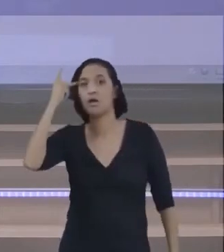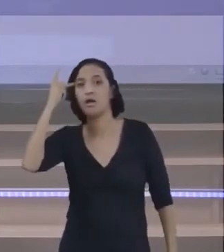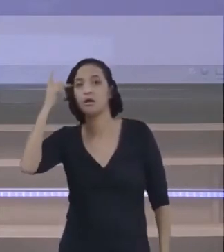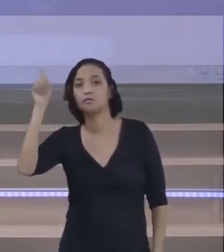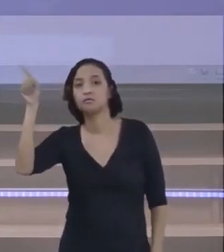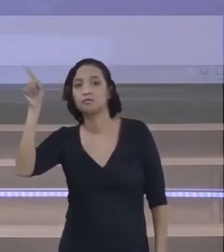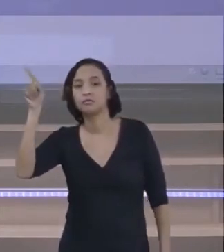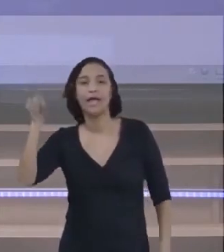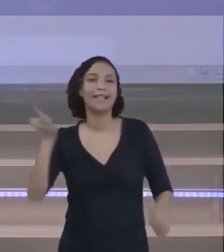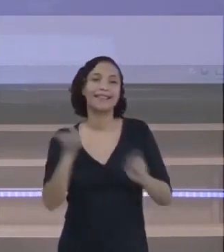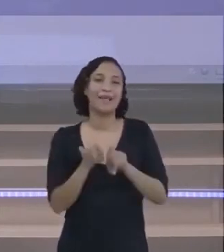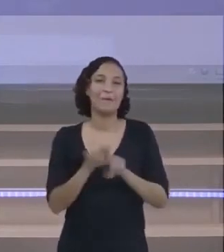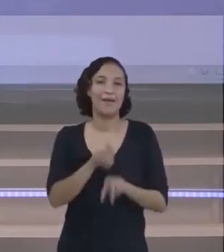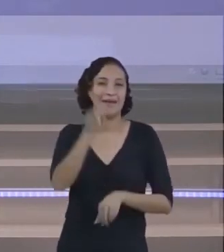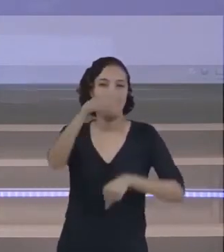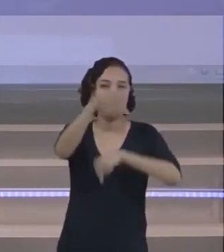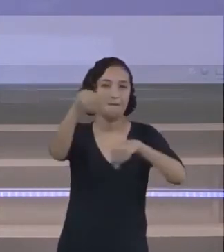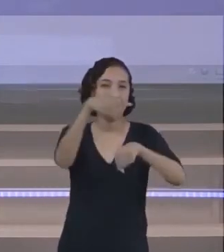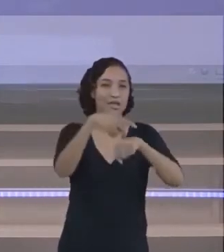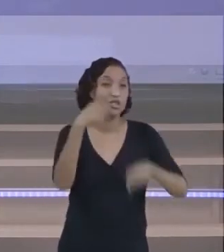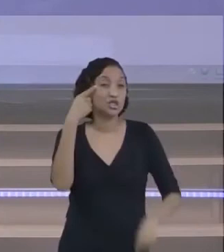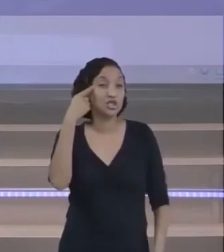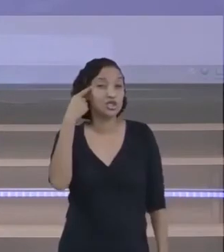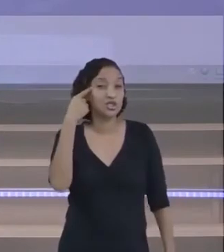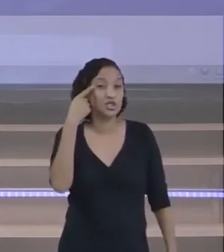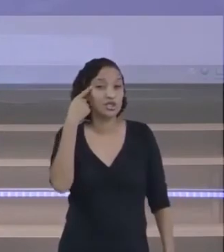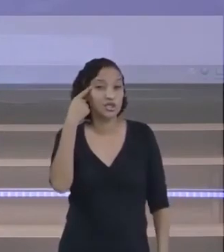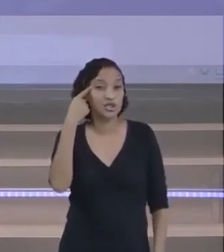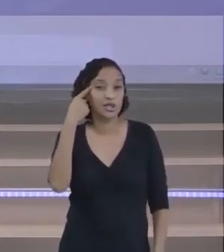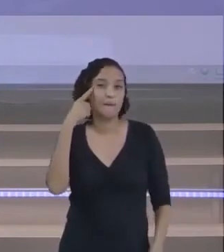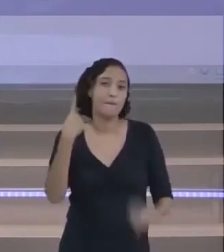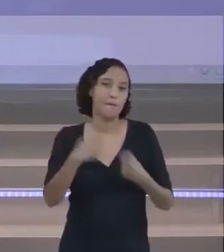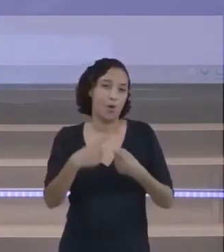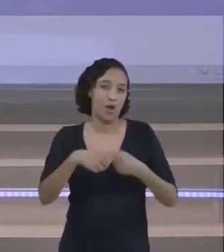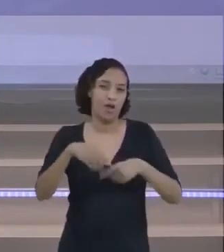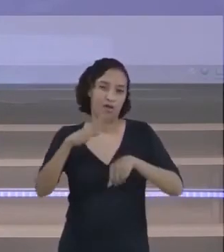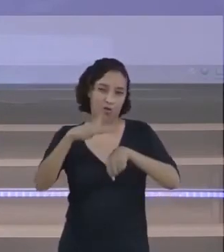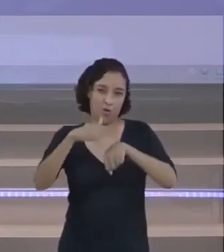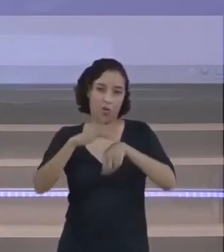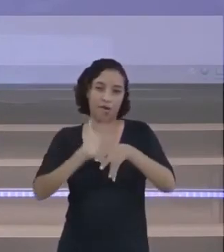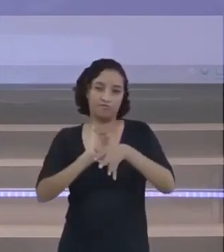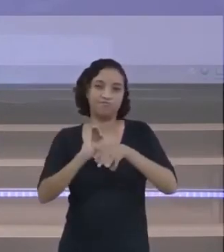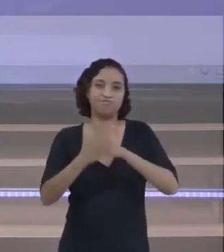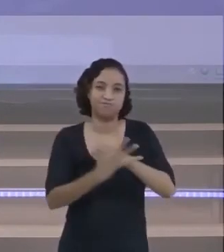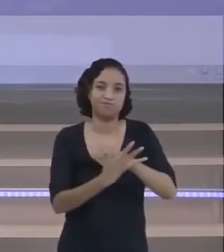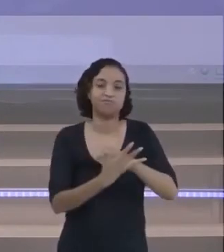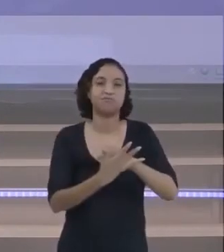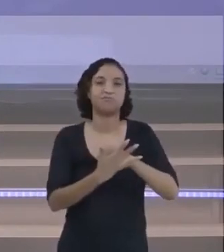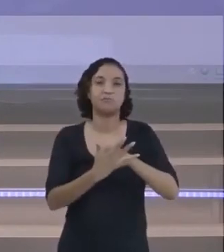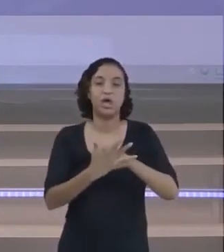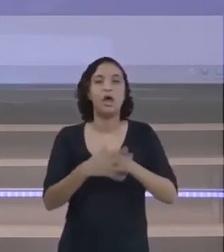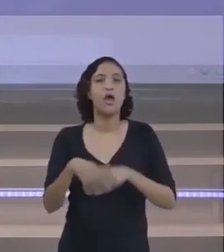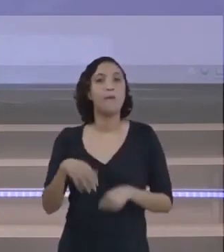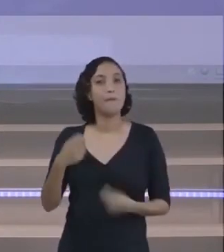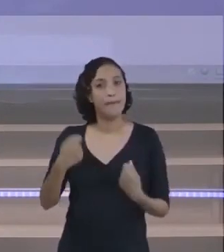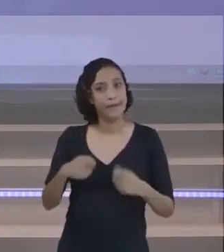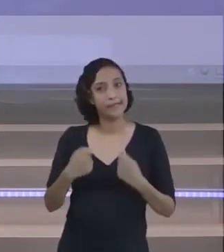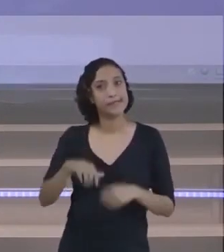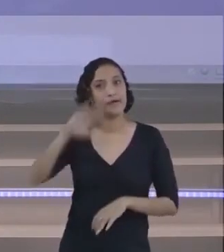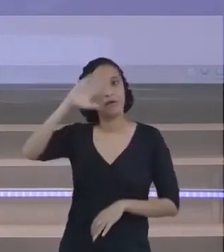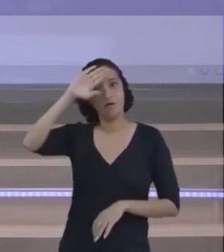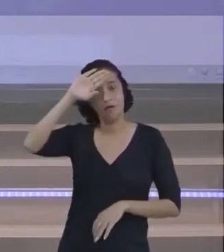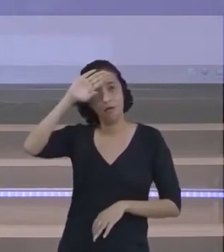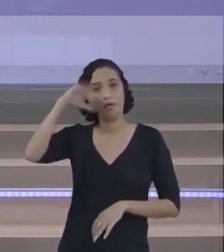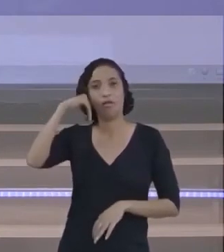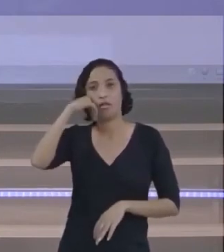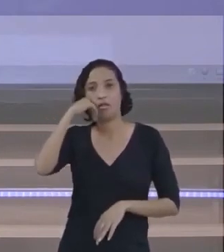como lá na China, que estão sempre utilizando o termômetro por causa dessa febre, dessa situação que estamos vivendo, né,